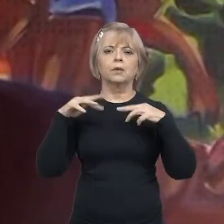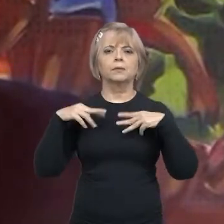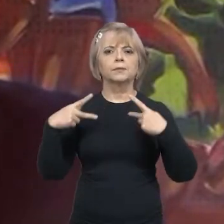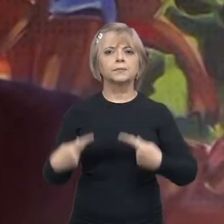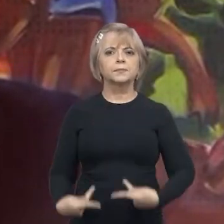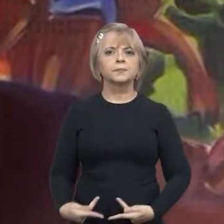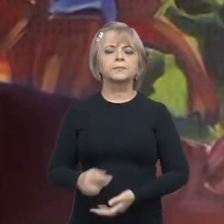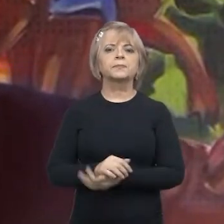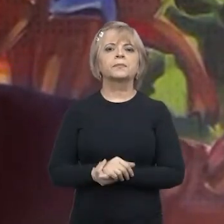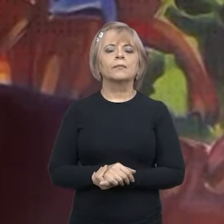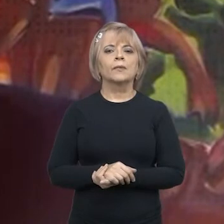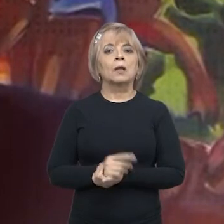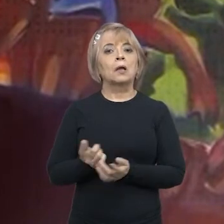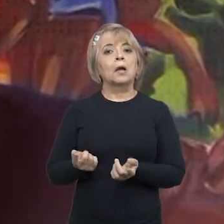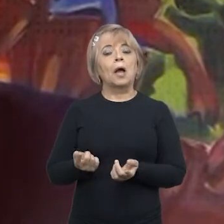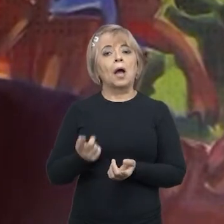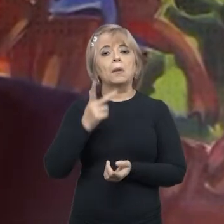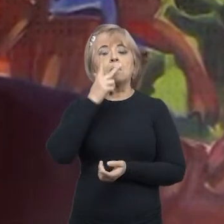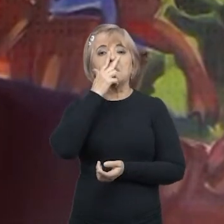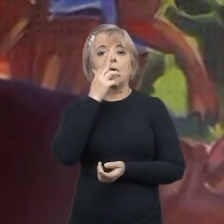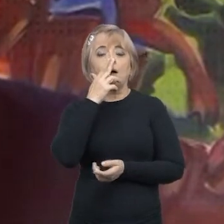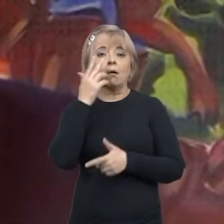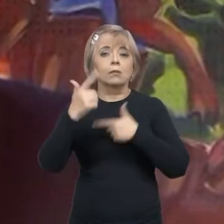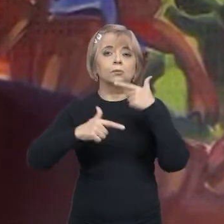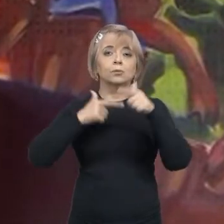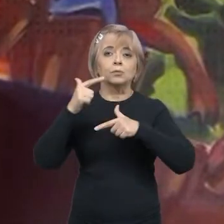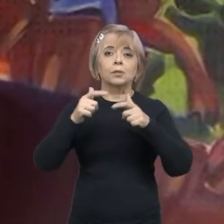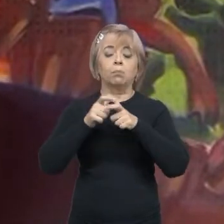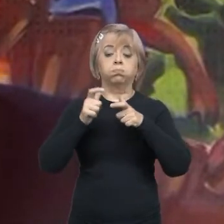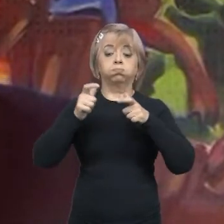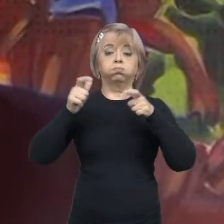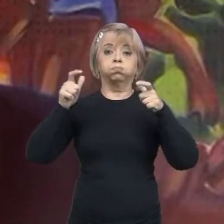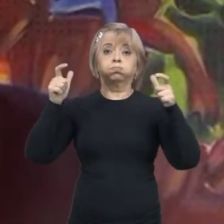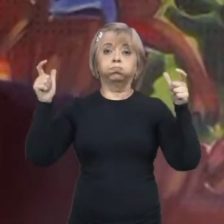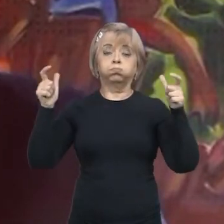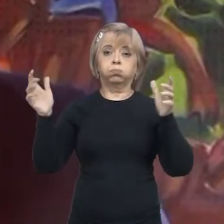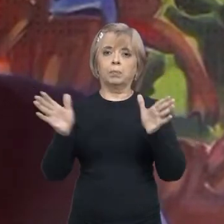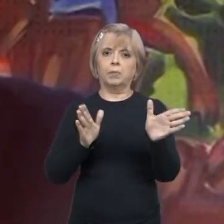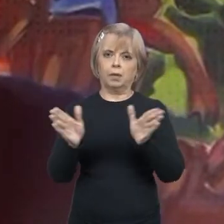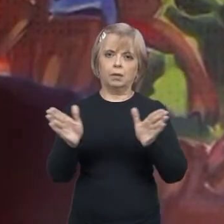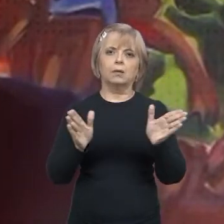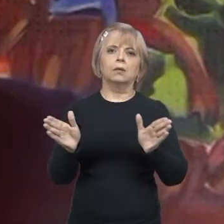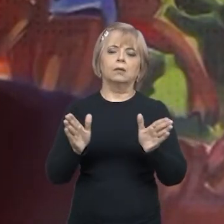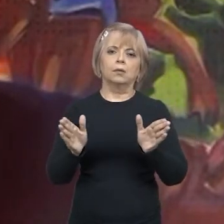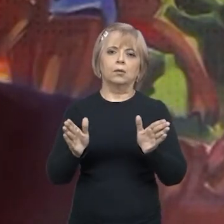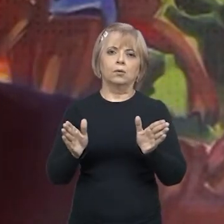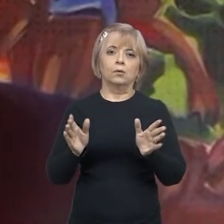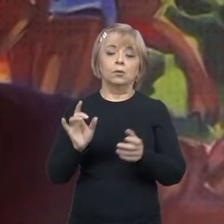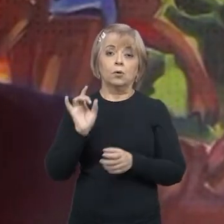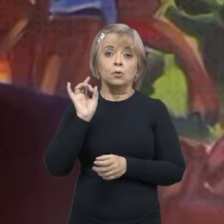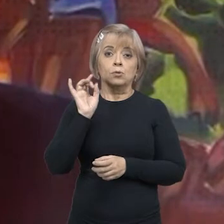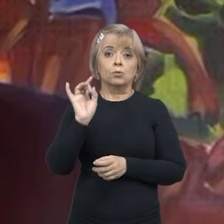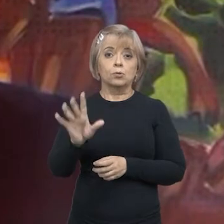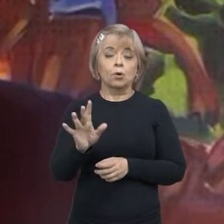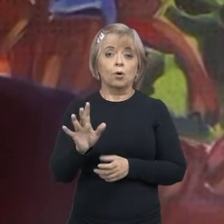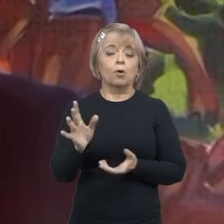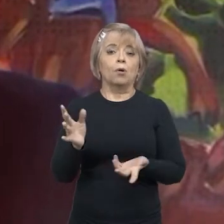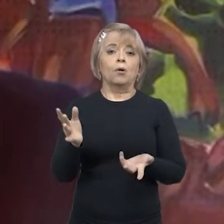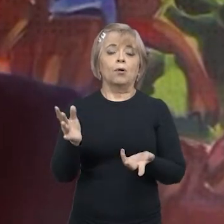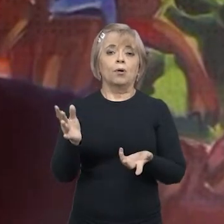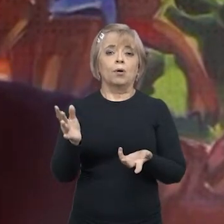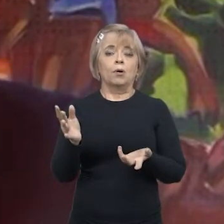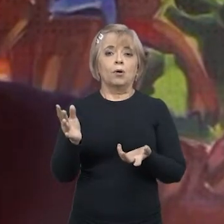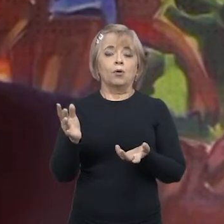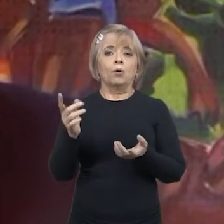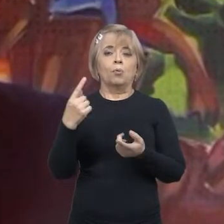Ao contrário do que possa parecer, o trabalho aumentou bastante nesse período, não só porque a